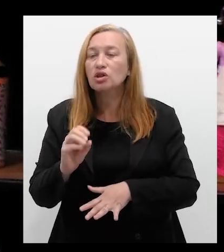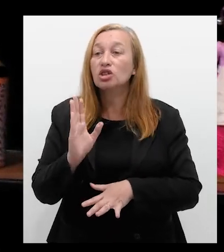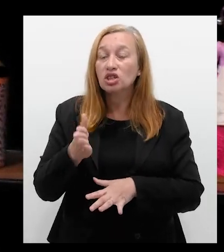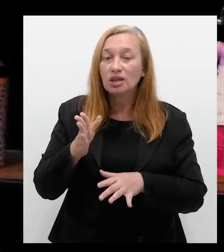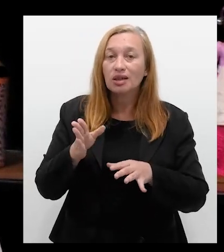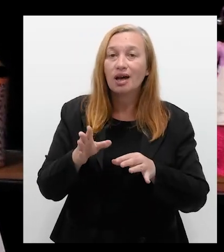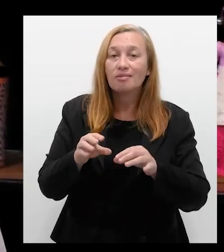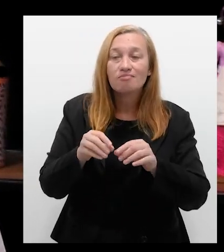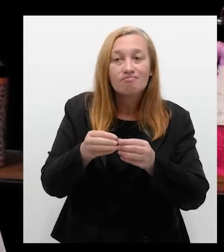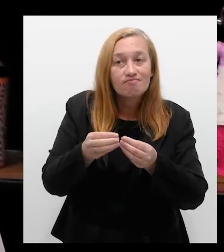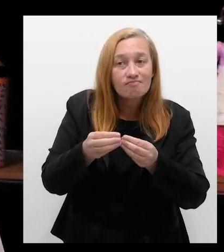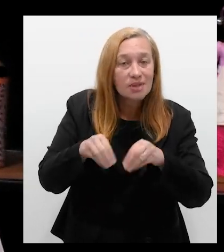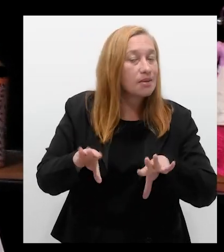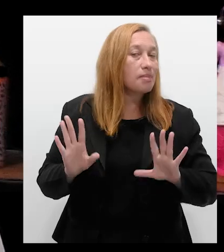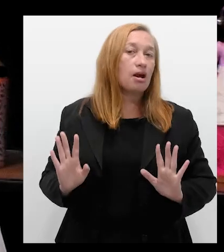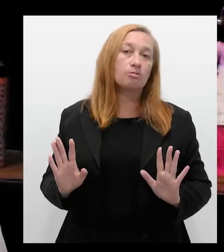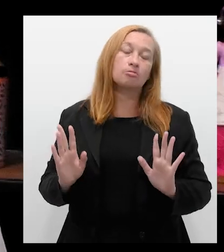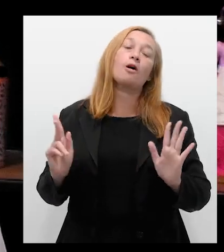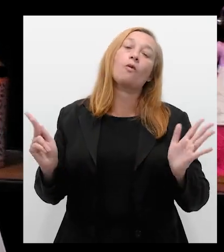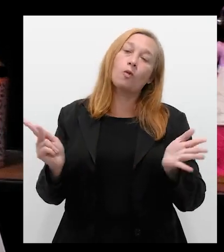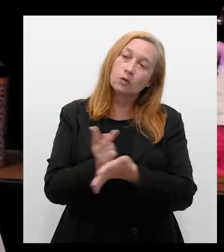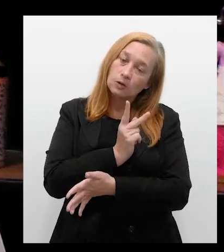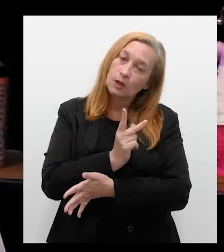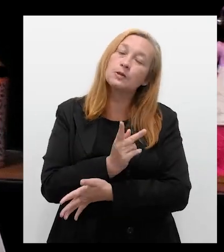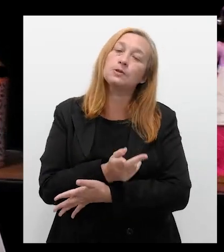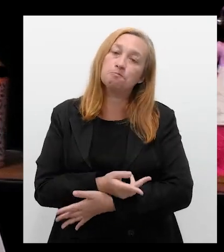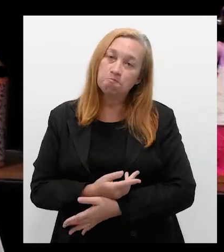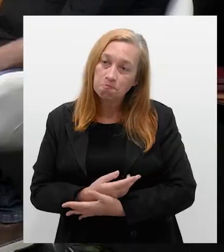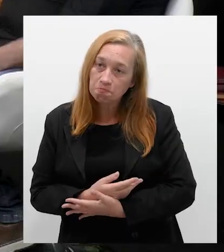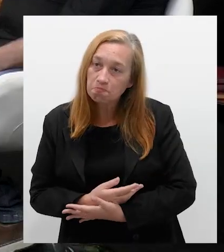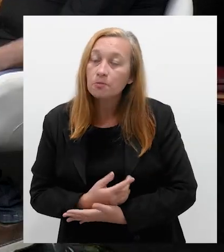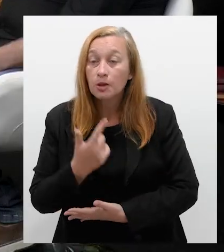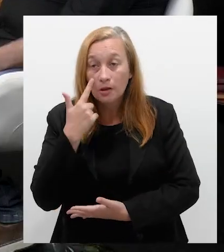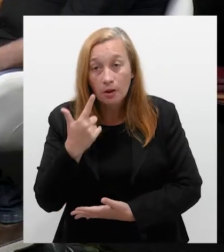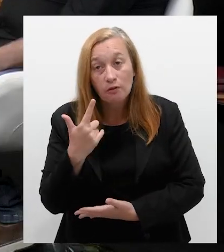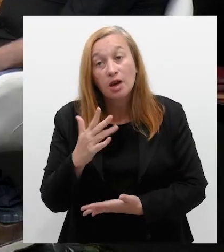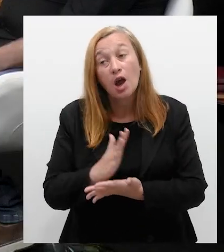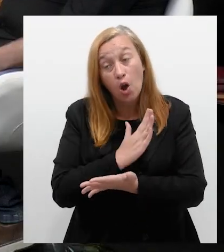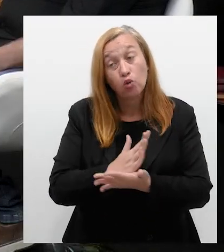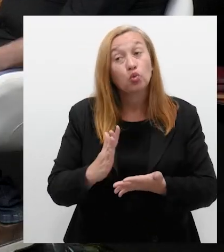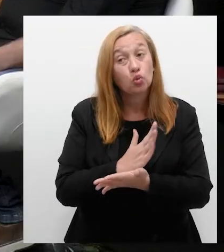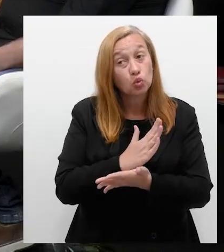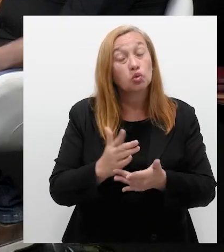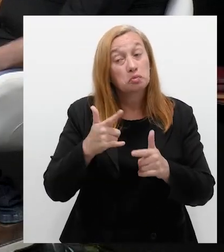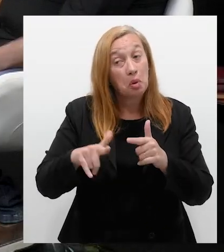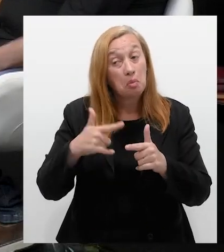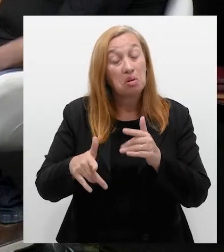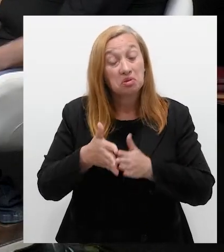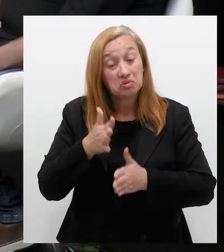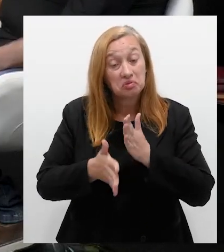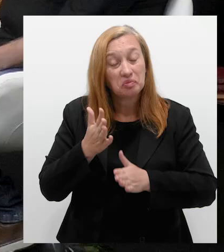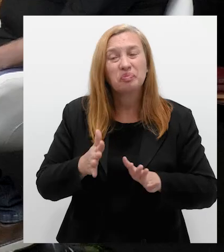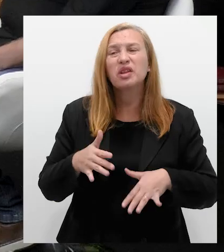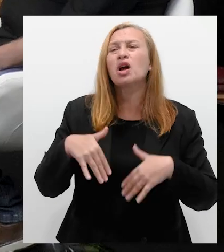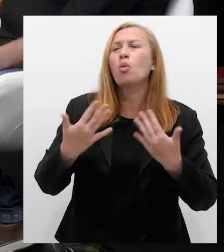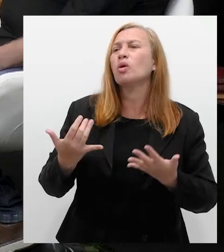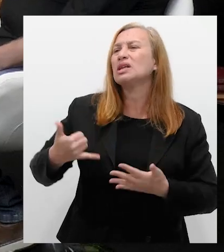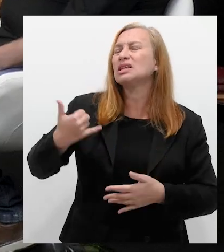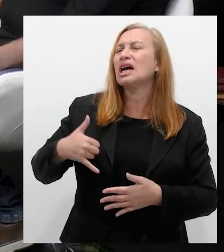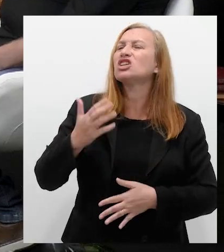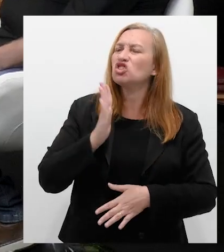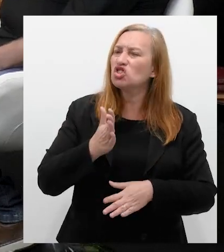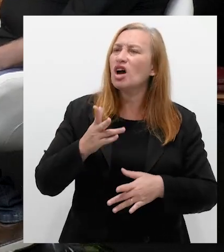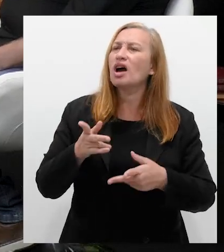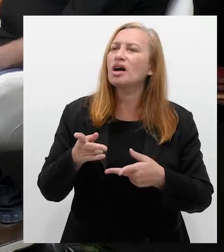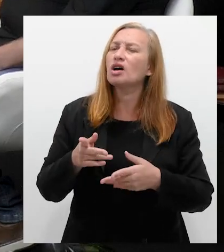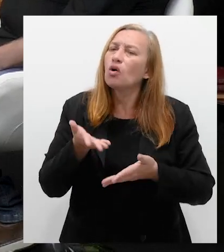mesmo condenados, né? Então acontece de a gente ver por aí alguns casos bem complexos. A partir de que idade a pessoa